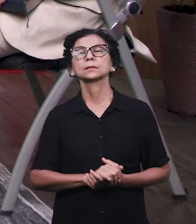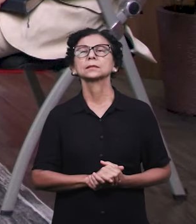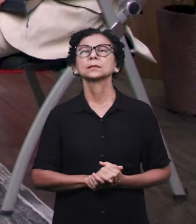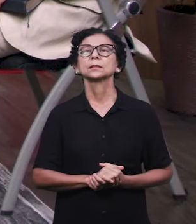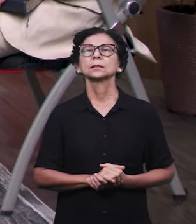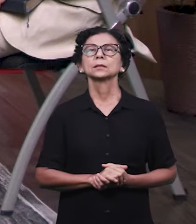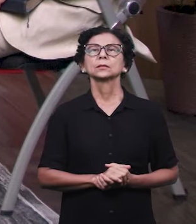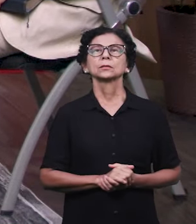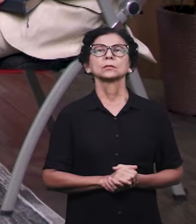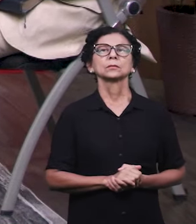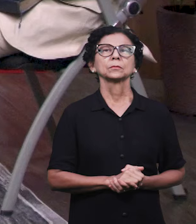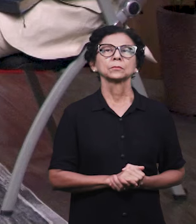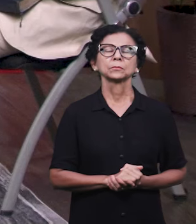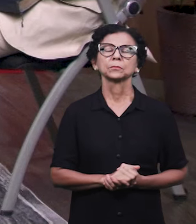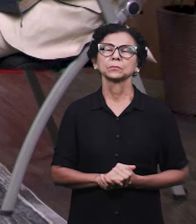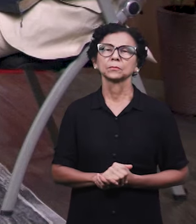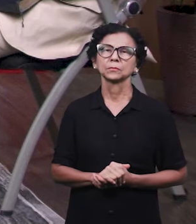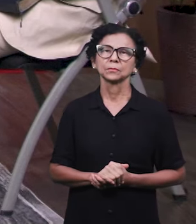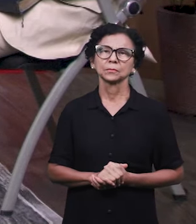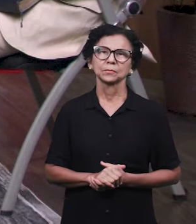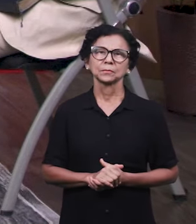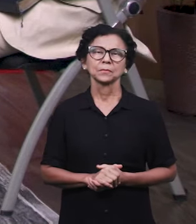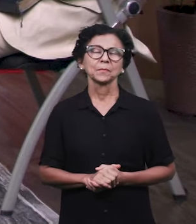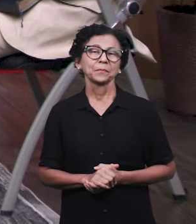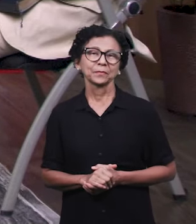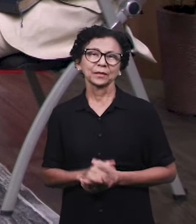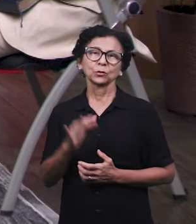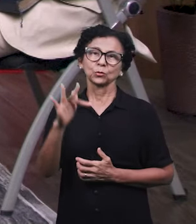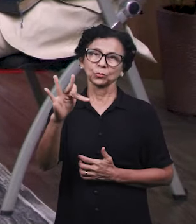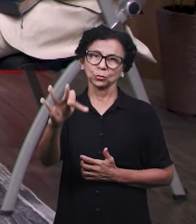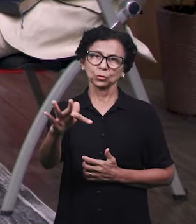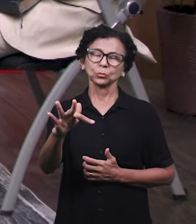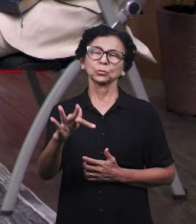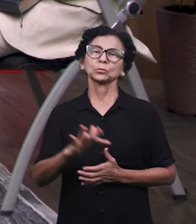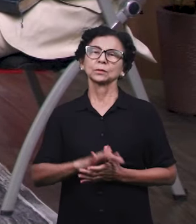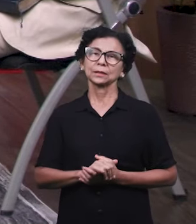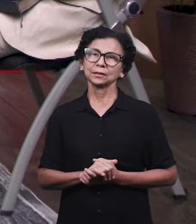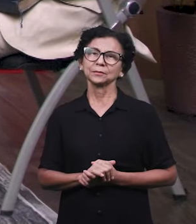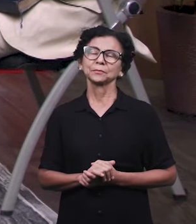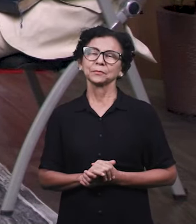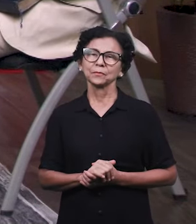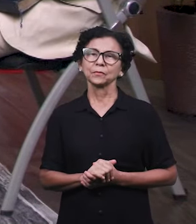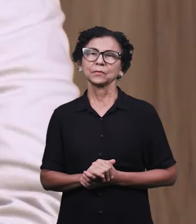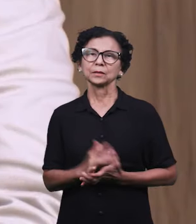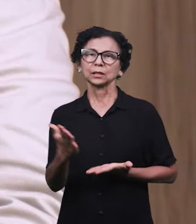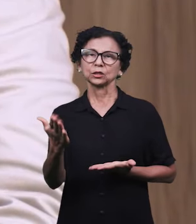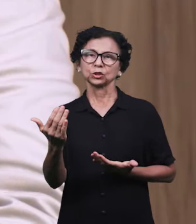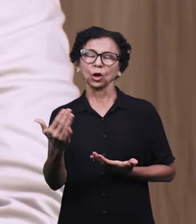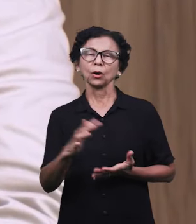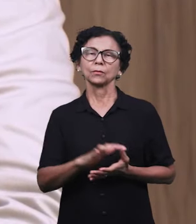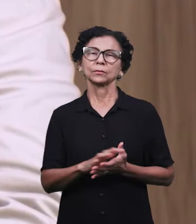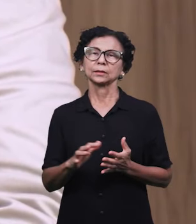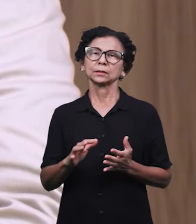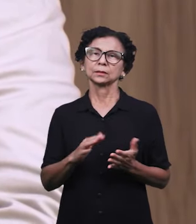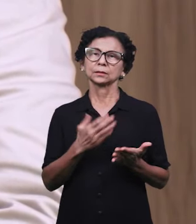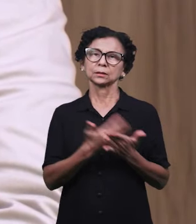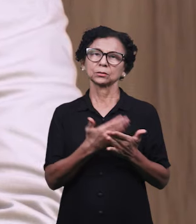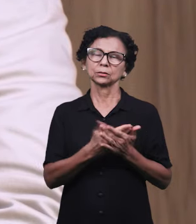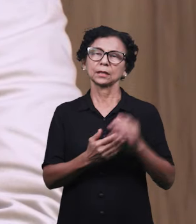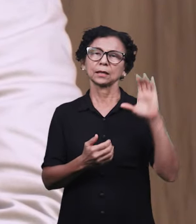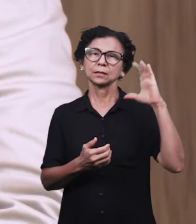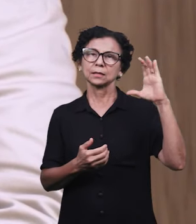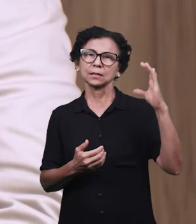cientistas lá na frente, dominando a teoria e dominando a palavra, nós vamos ter outra visão de tudo. E aí o Senhor vai acrescentando